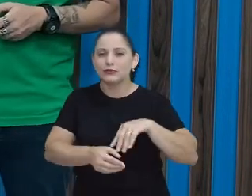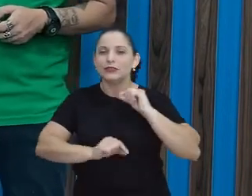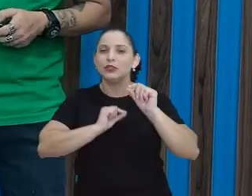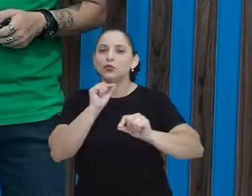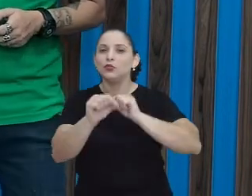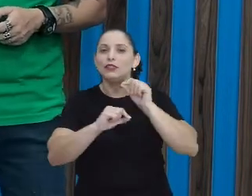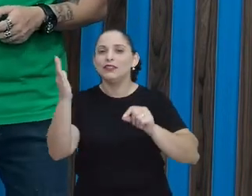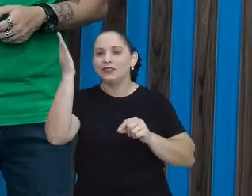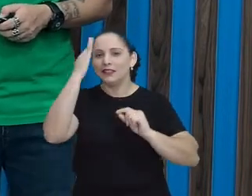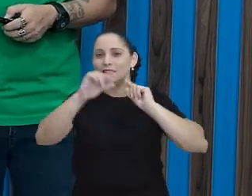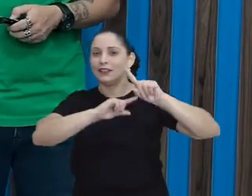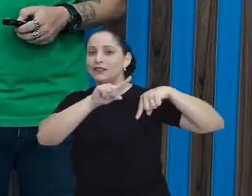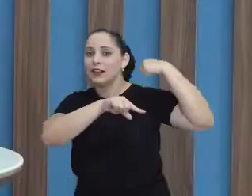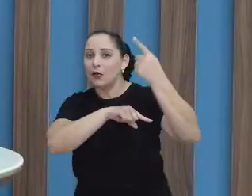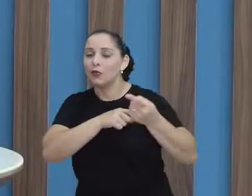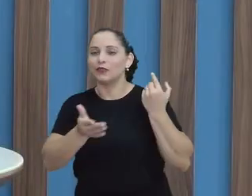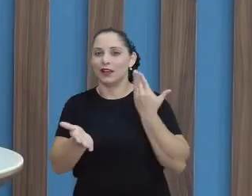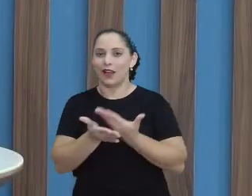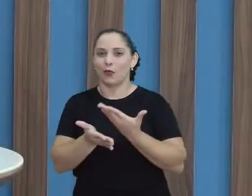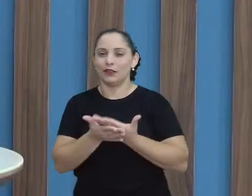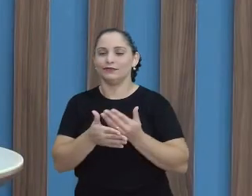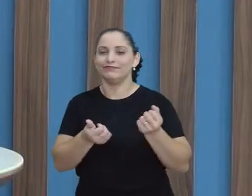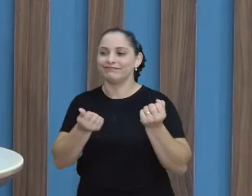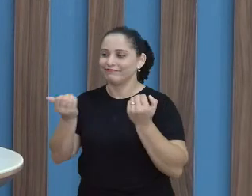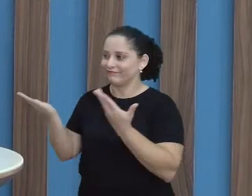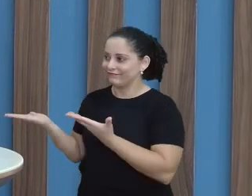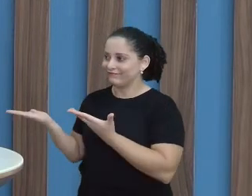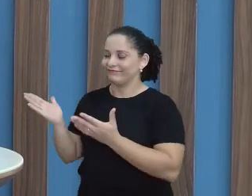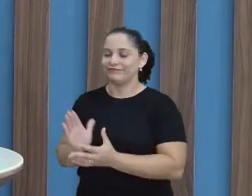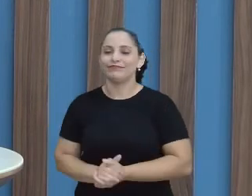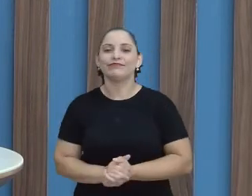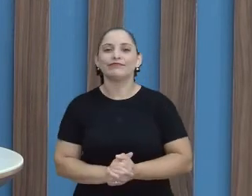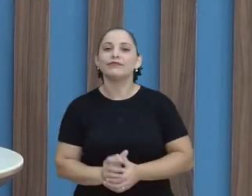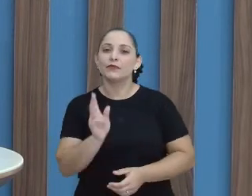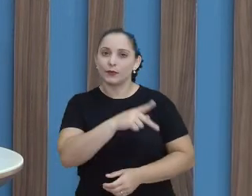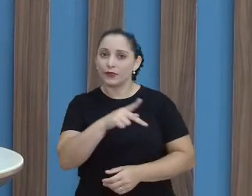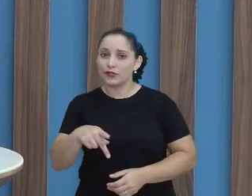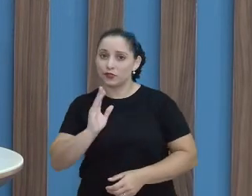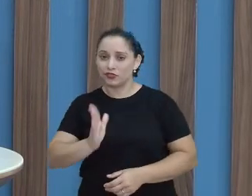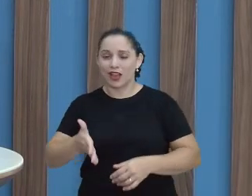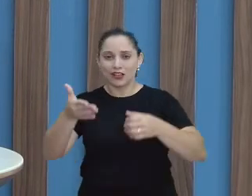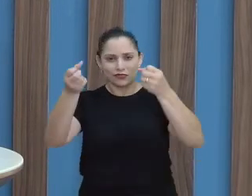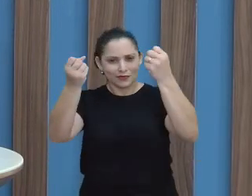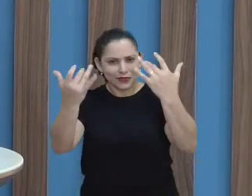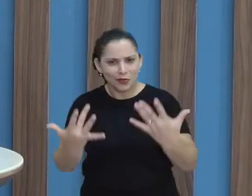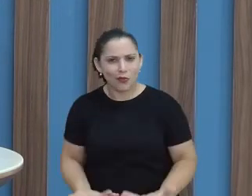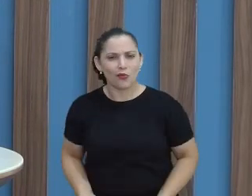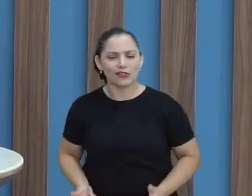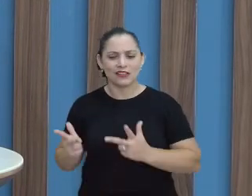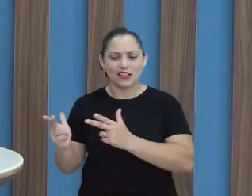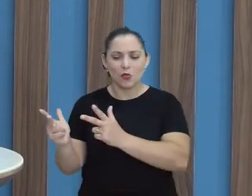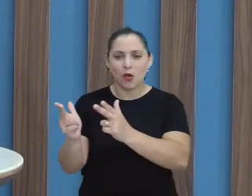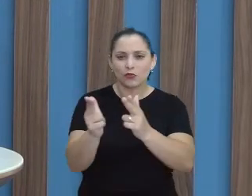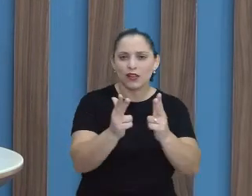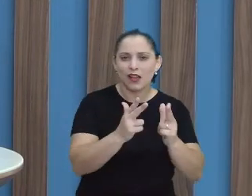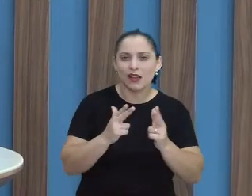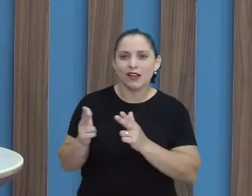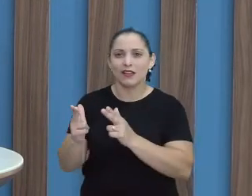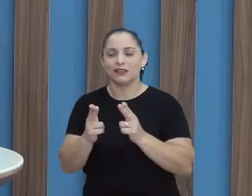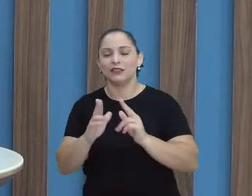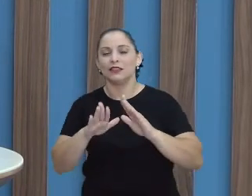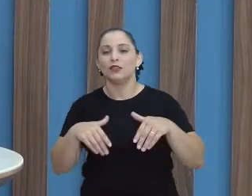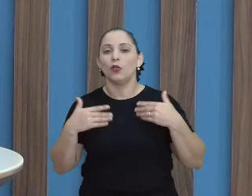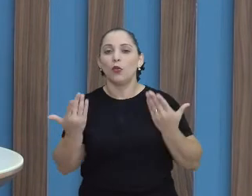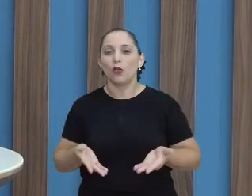nas próximas aulas. Vai lá, Pedro. Bom, pessoal, como o Tiago falou, né, dessa ideia da igualdade, né, quando a